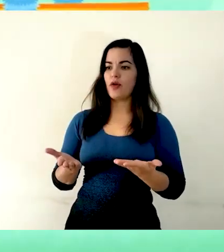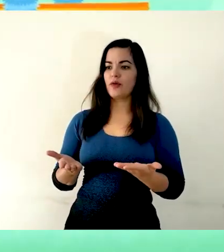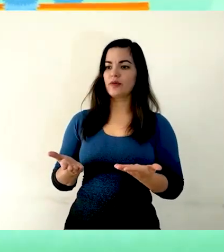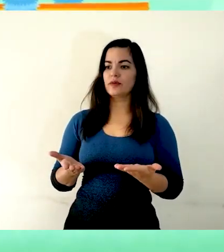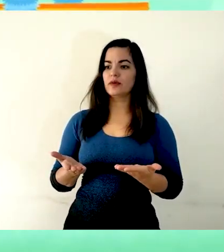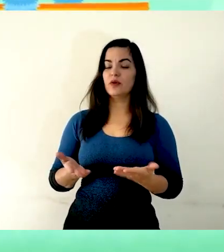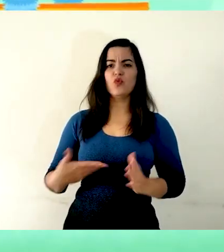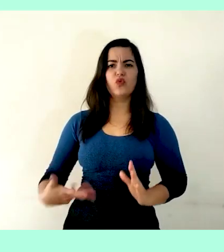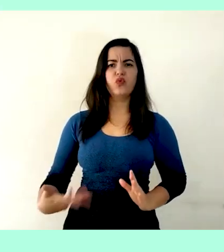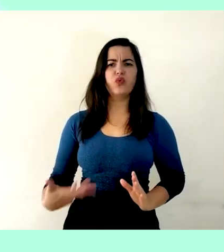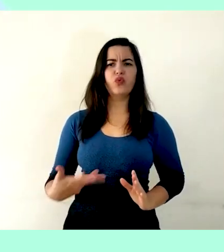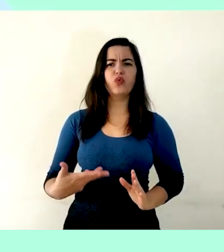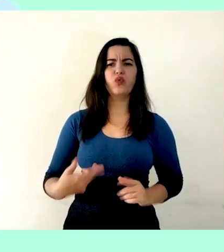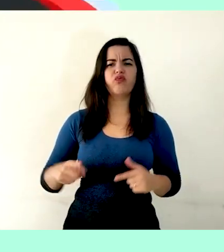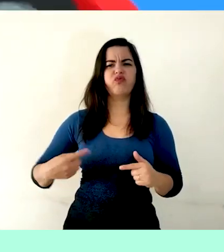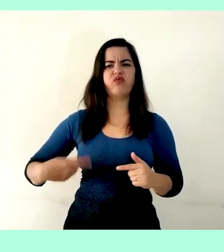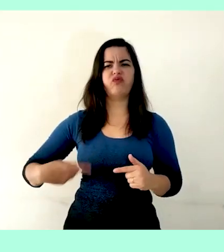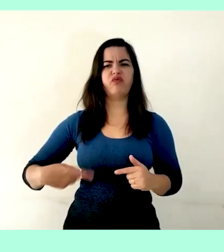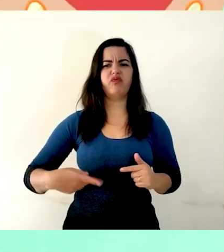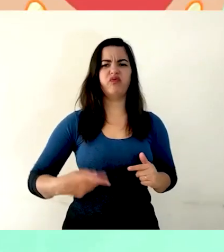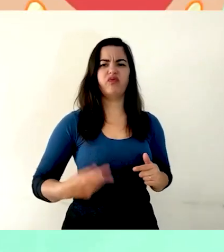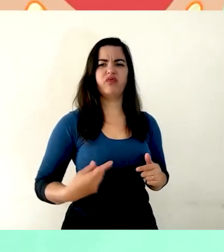Olha só.